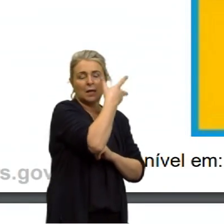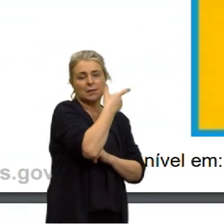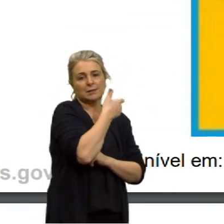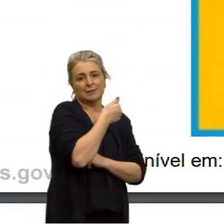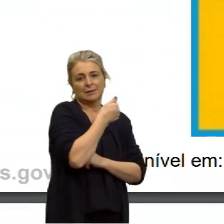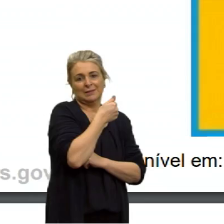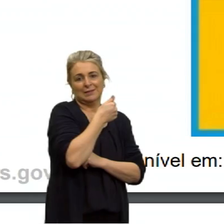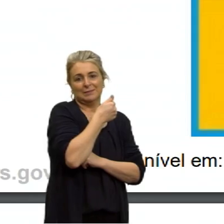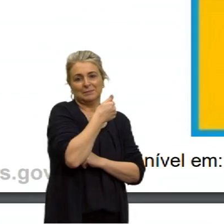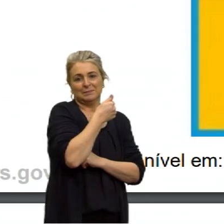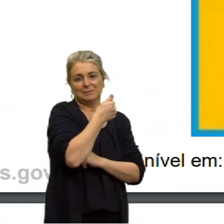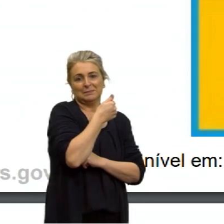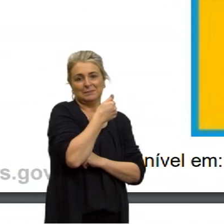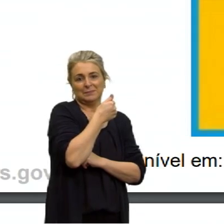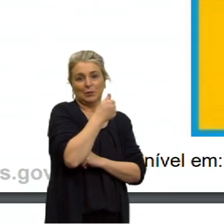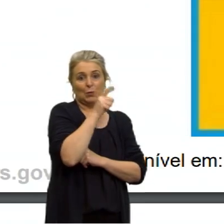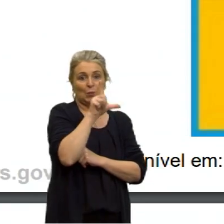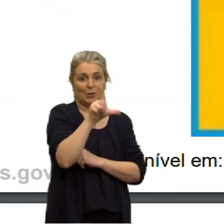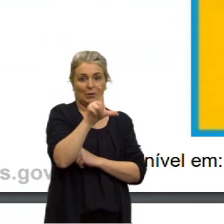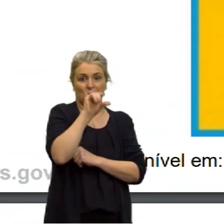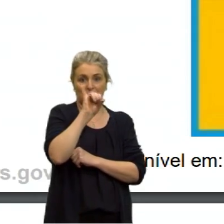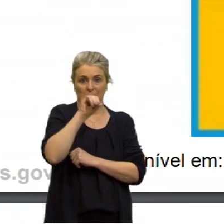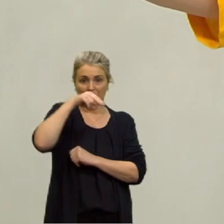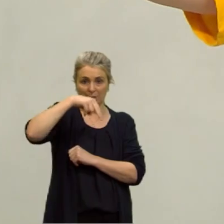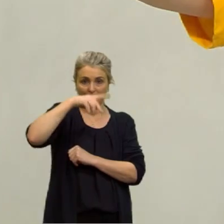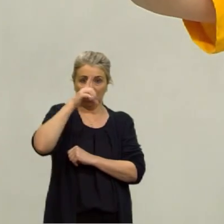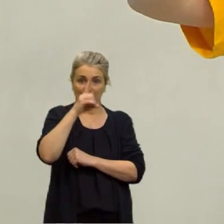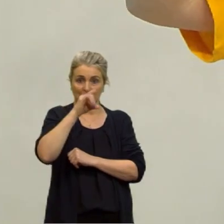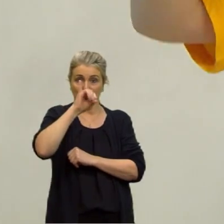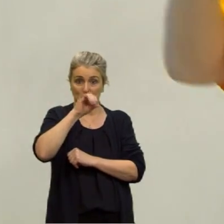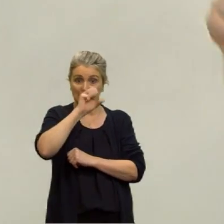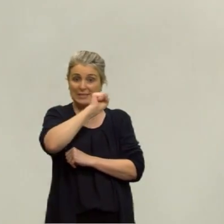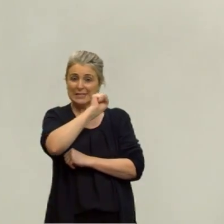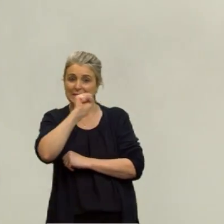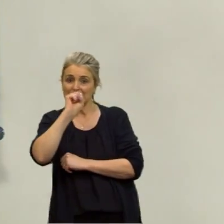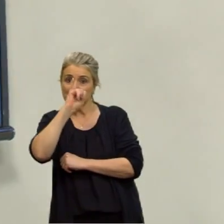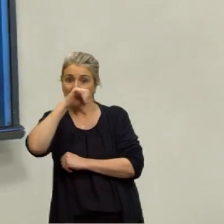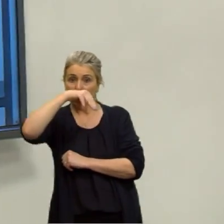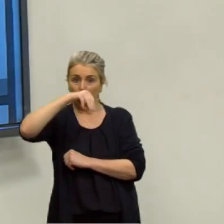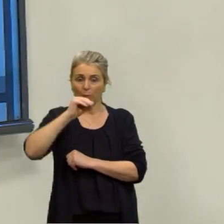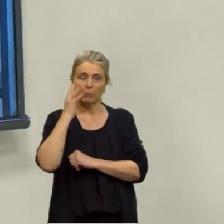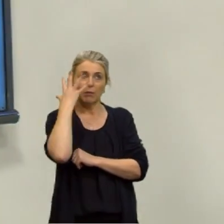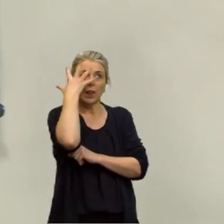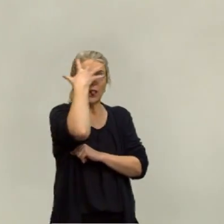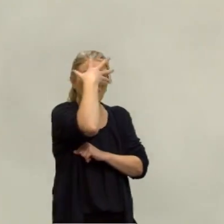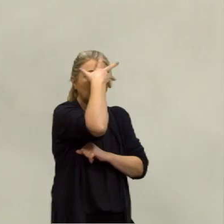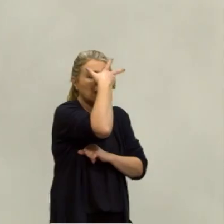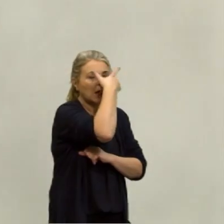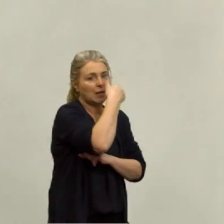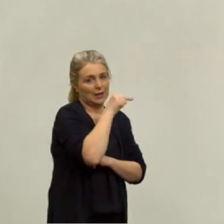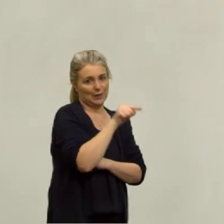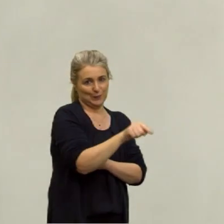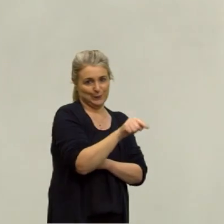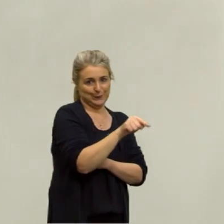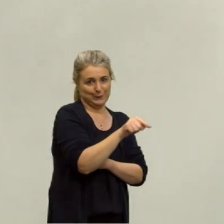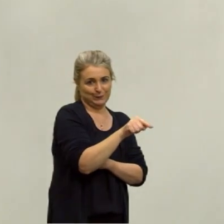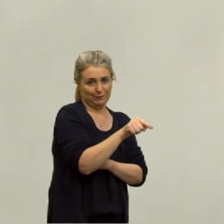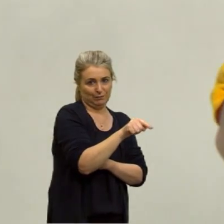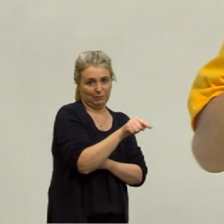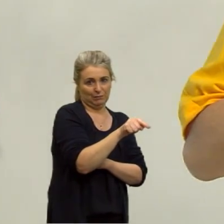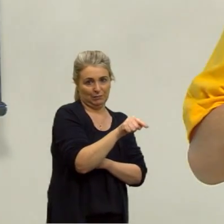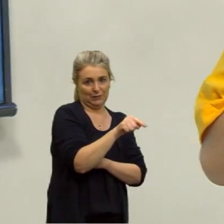vai mostrar que esse lindo foi intensificado geralmente as terminações